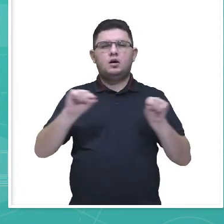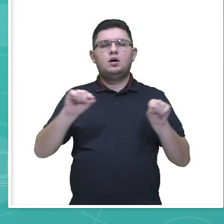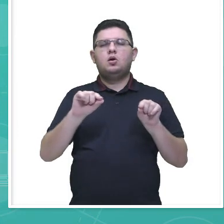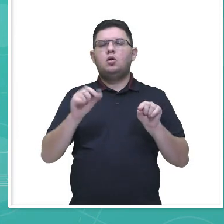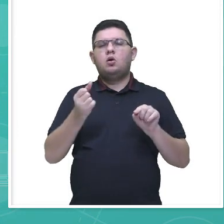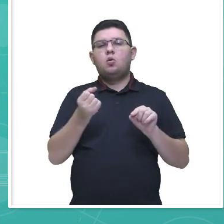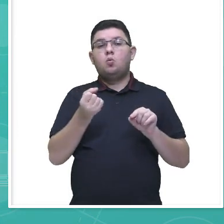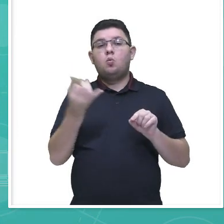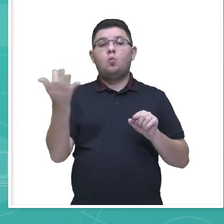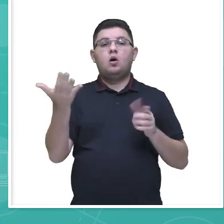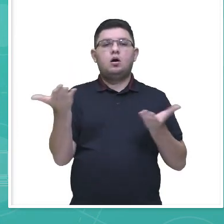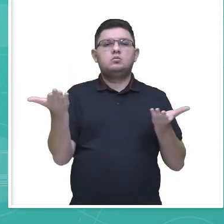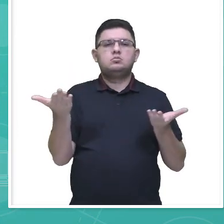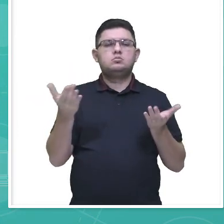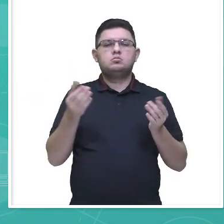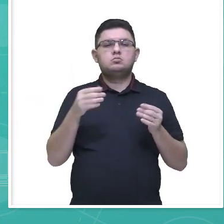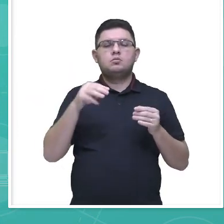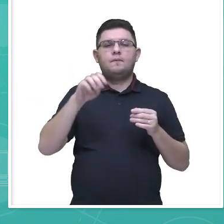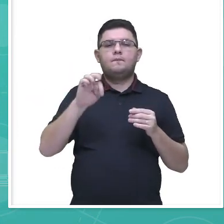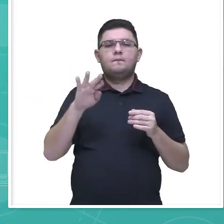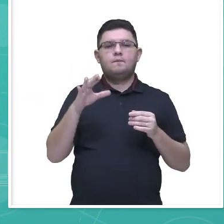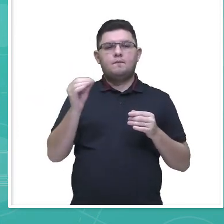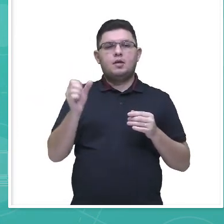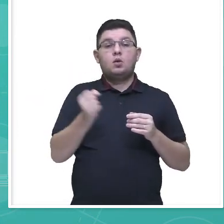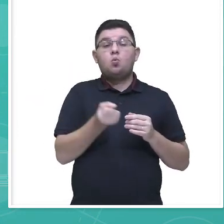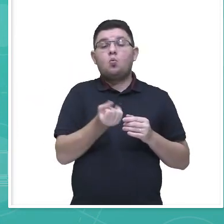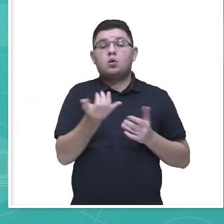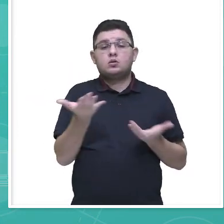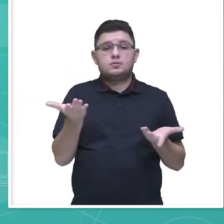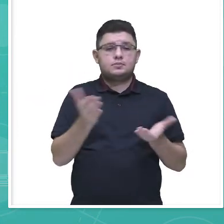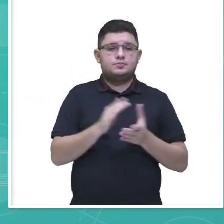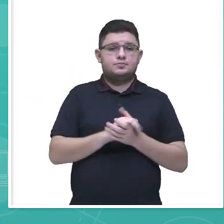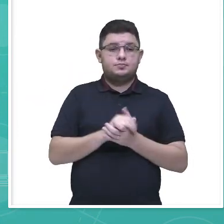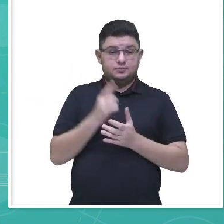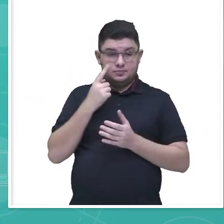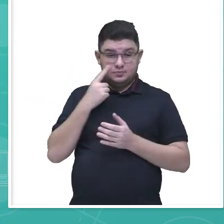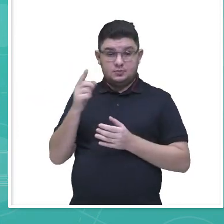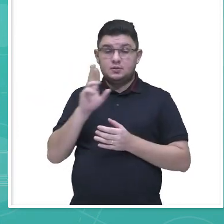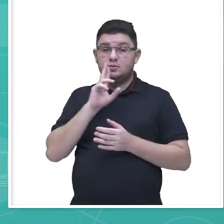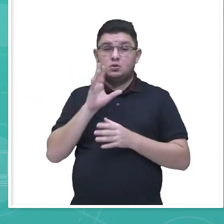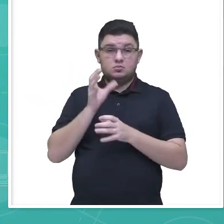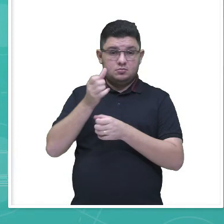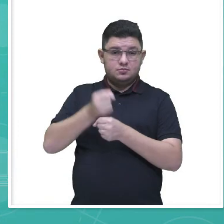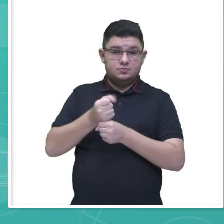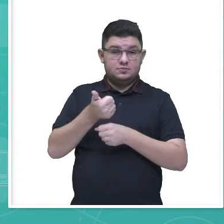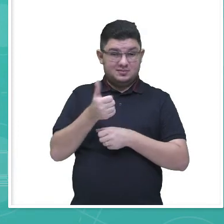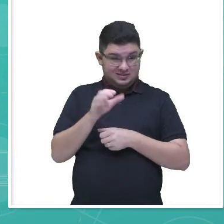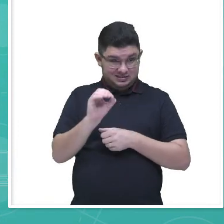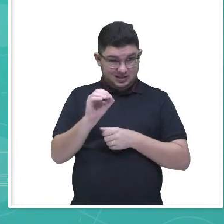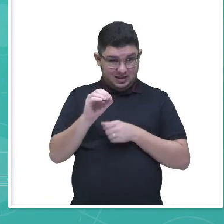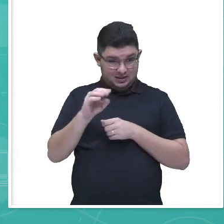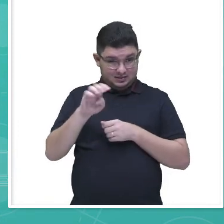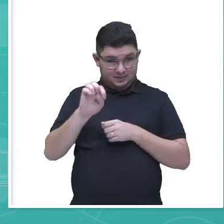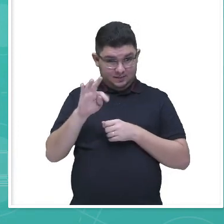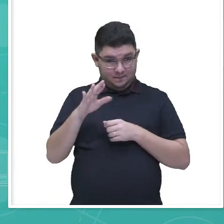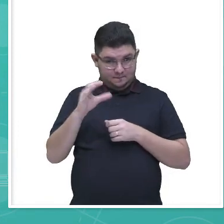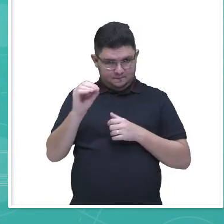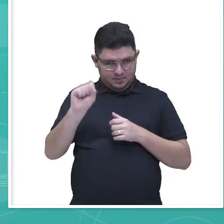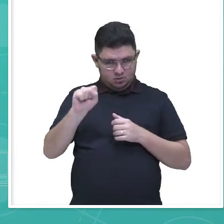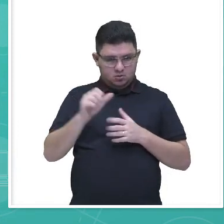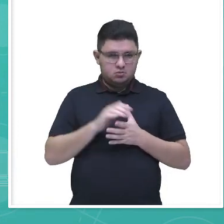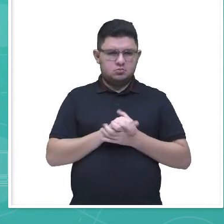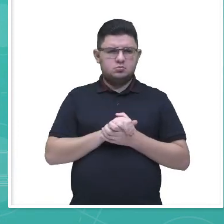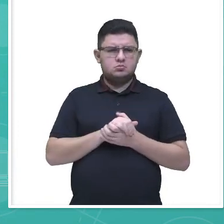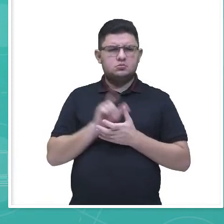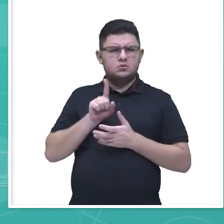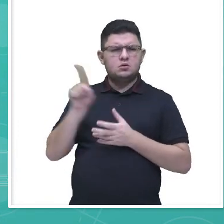nosso gabarito? Então, olha lá. A resposta, então, é 10 metros. A professora vai precisar comprar 10 metros. E como que a gente